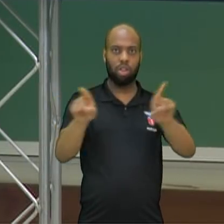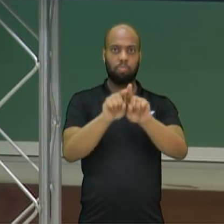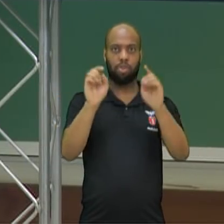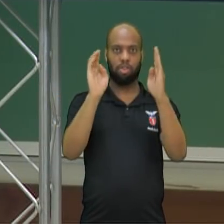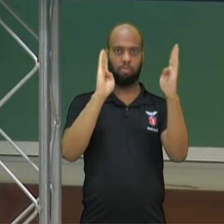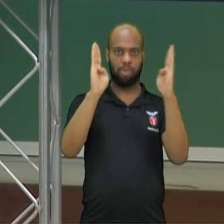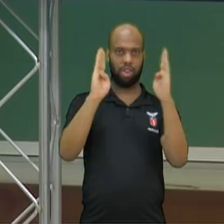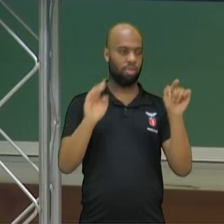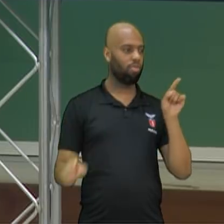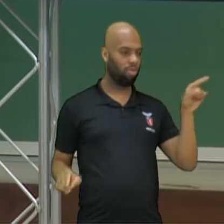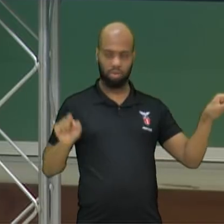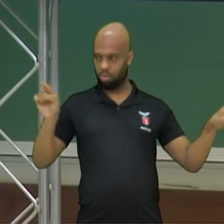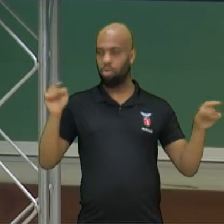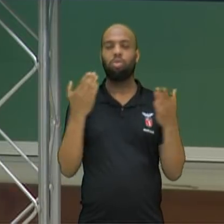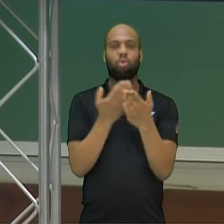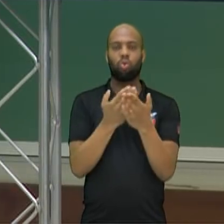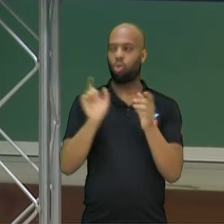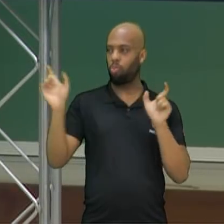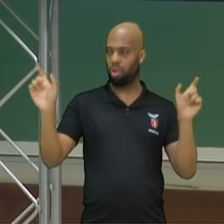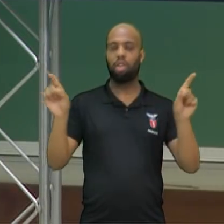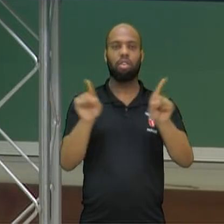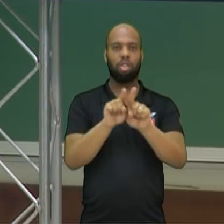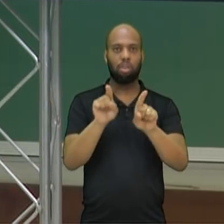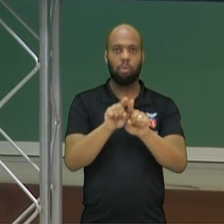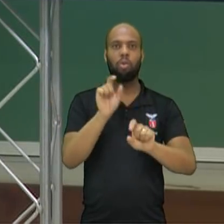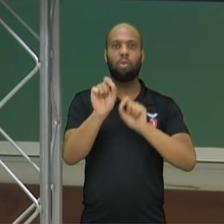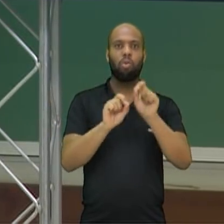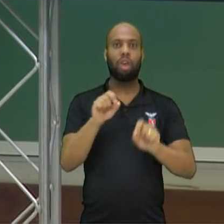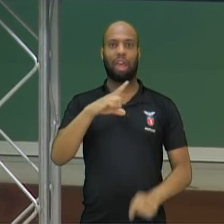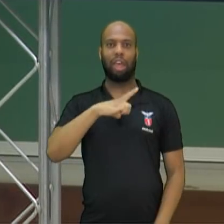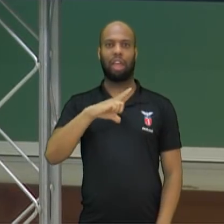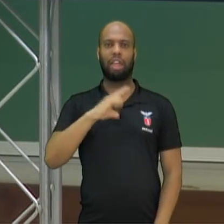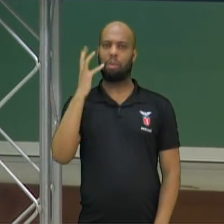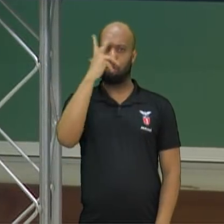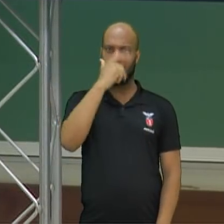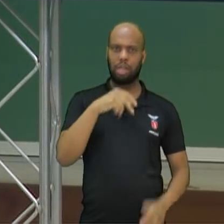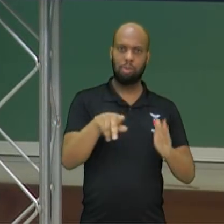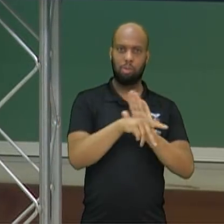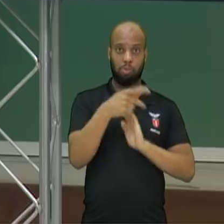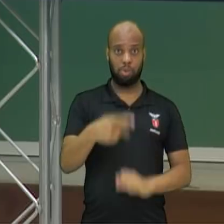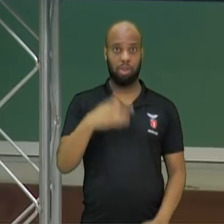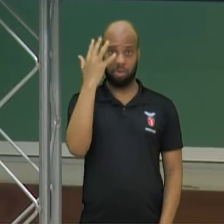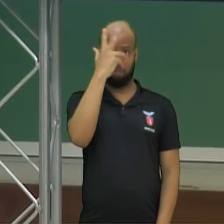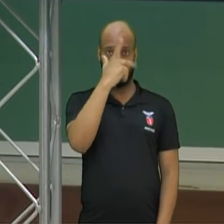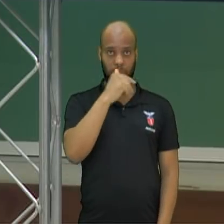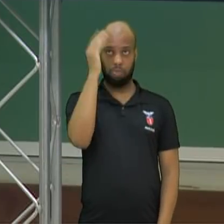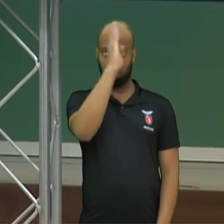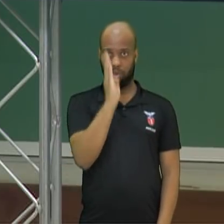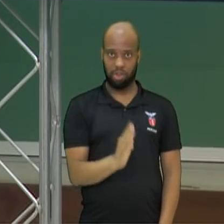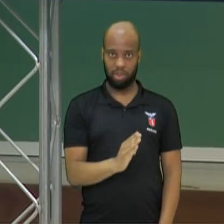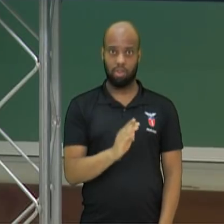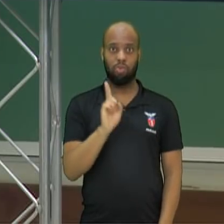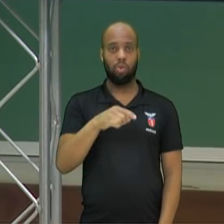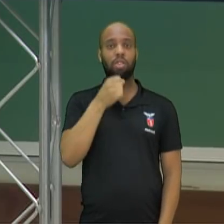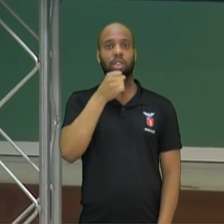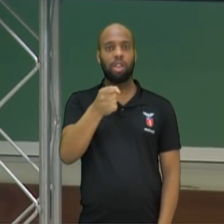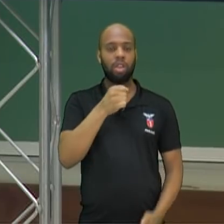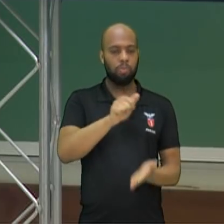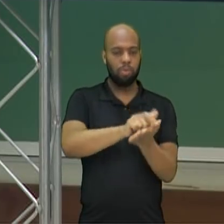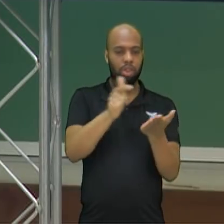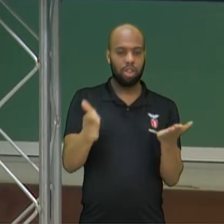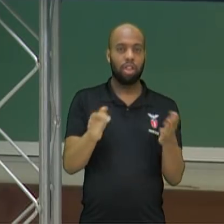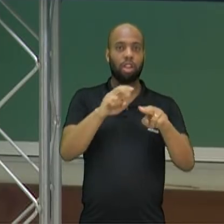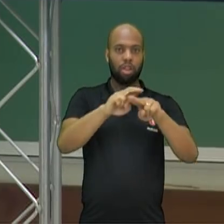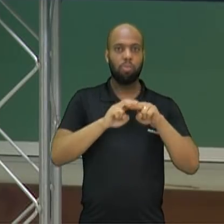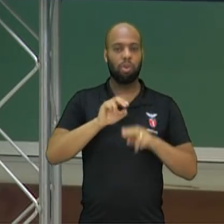aposto e vocativo, né? Então, verificamos ali as belezas do Brasil. Foi uma reportagem, né? É